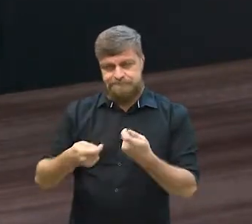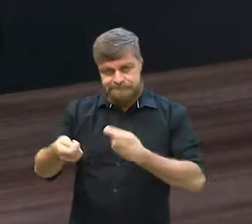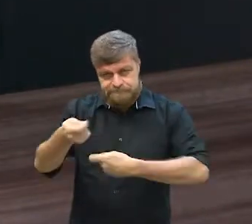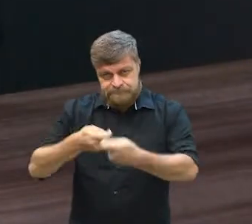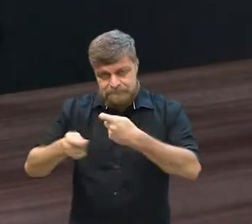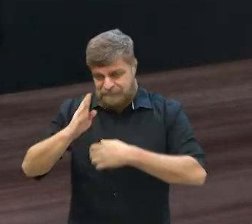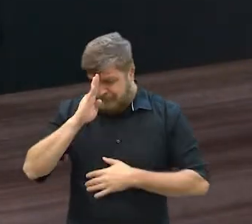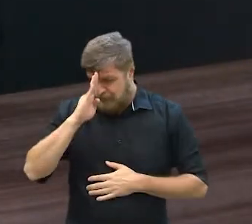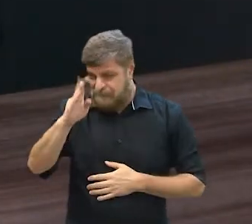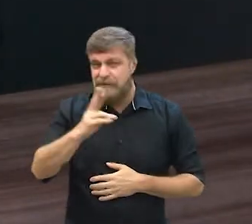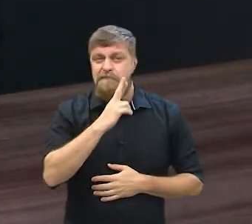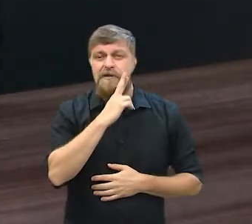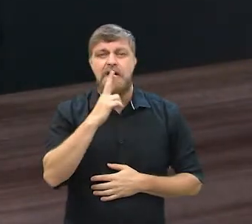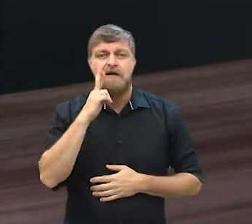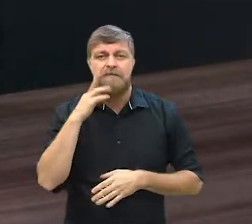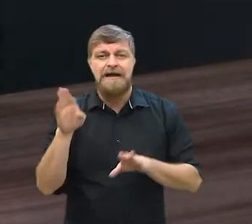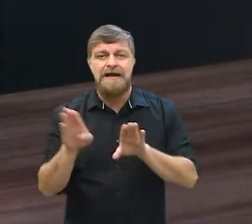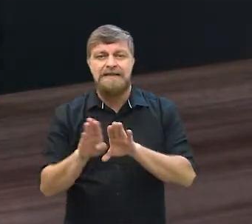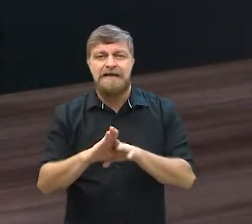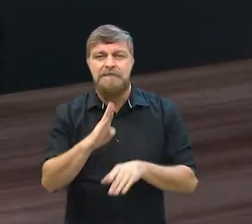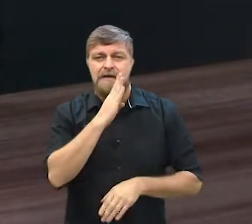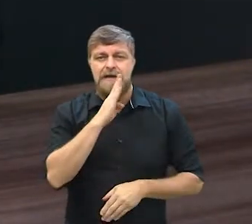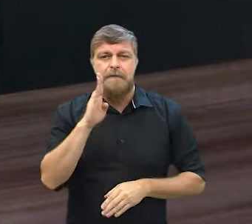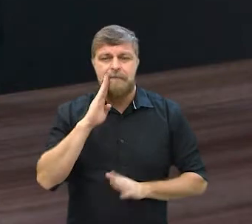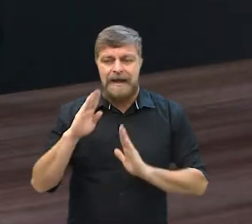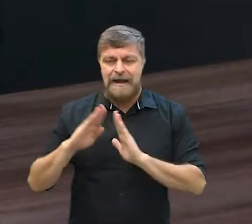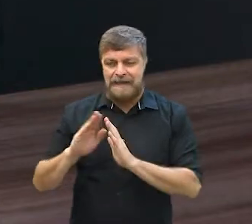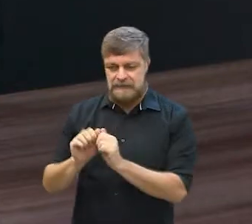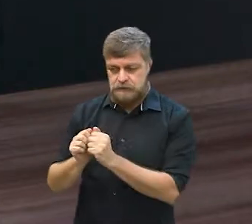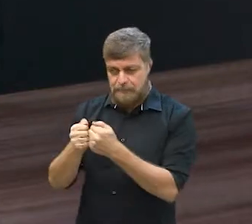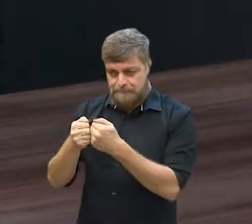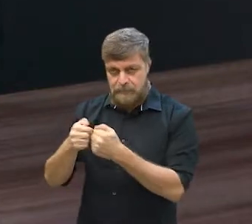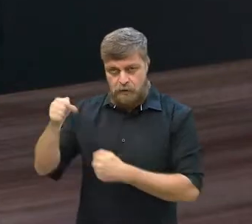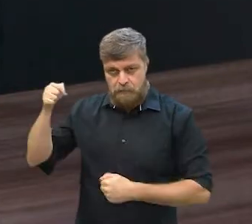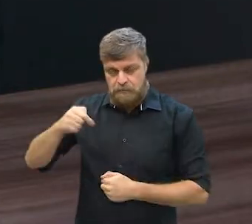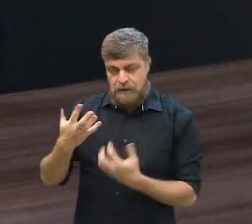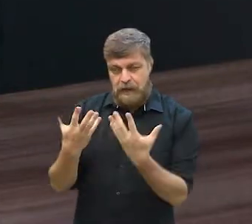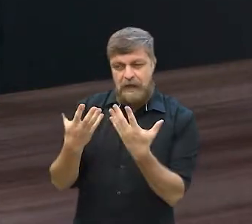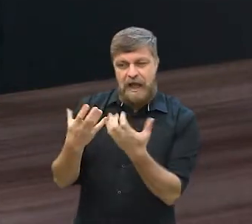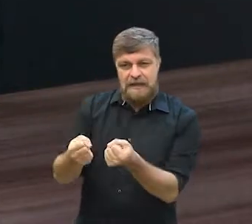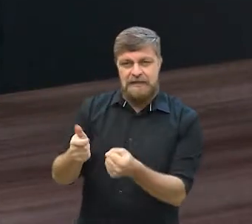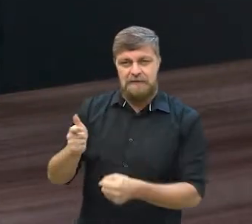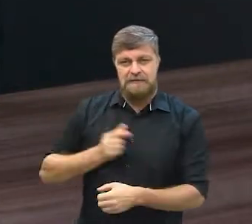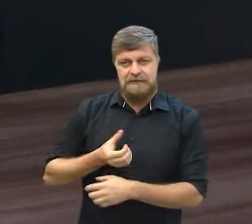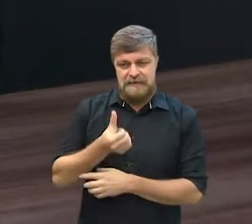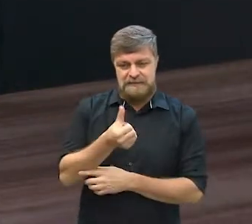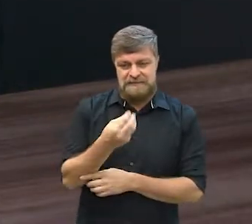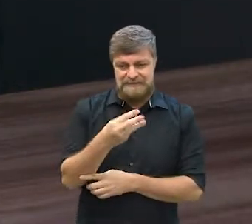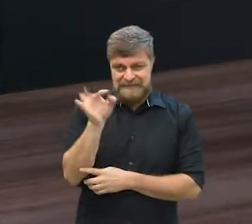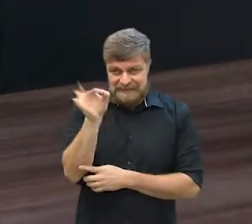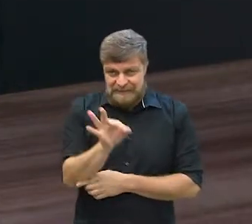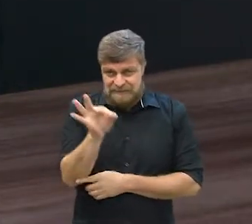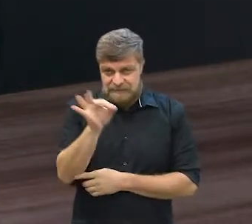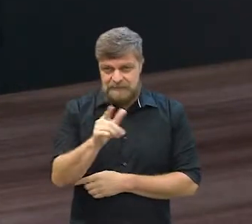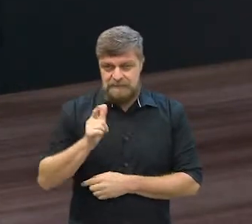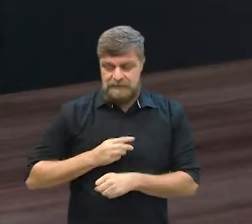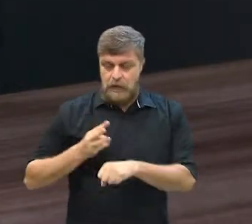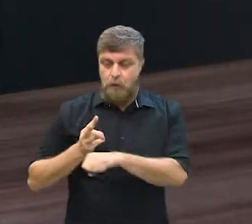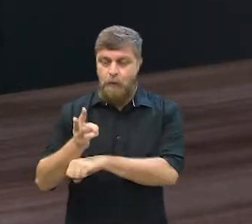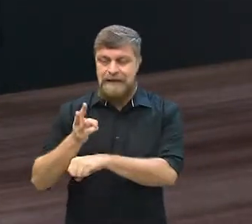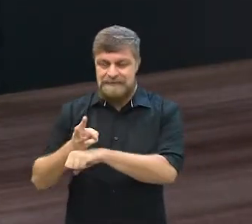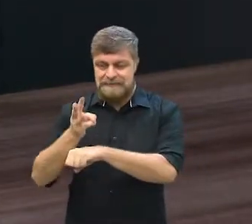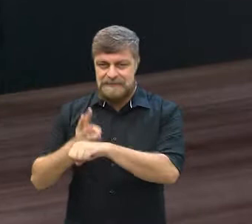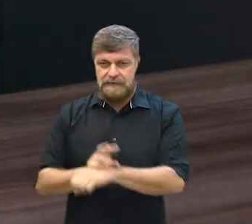forma geral, principalmente de restaurantes e bares, padarias, inclusive, adotaram, 63%